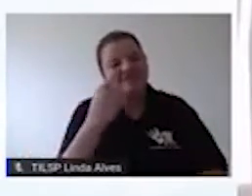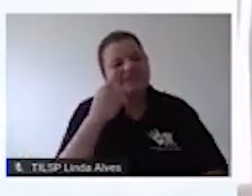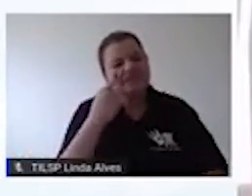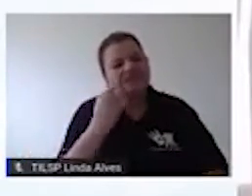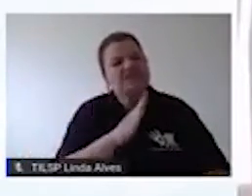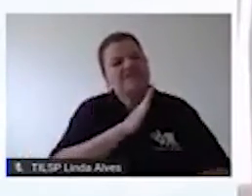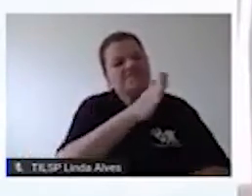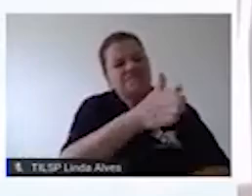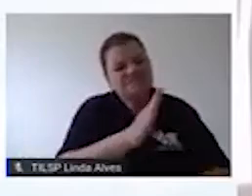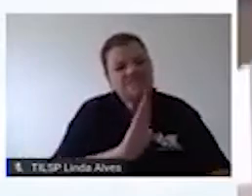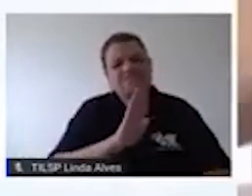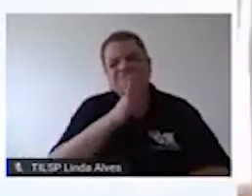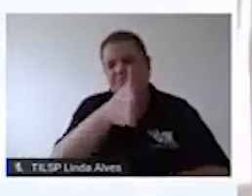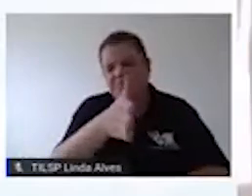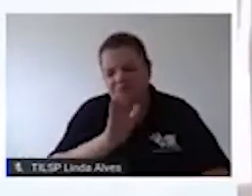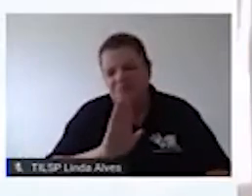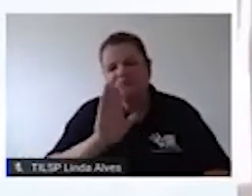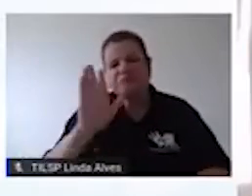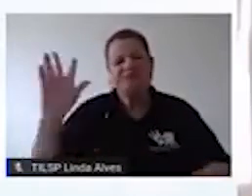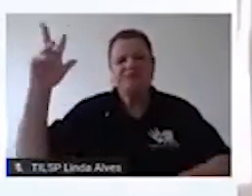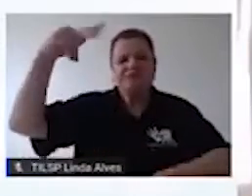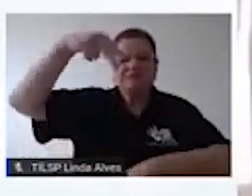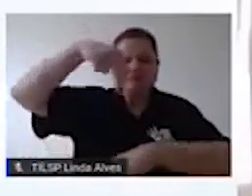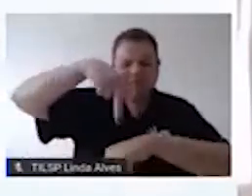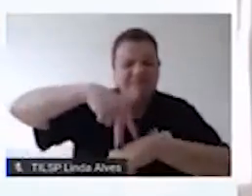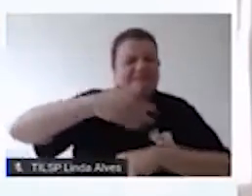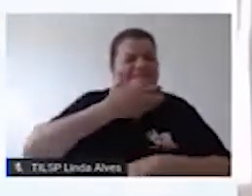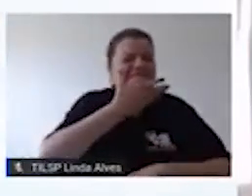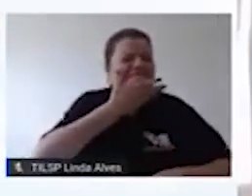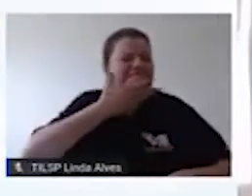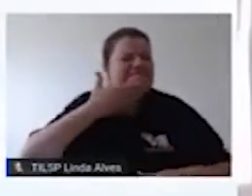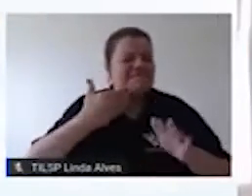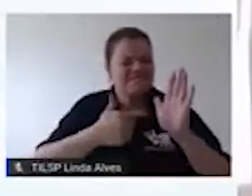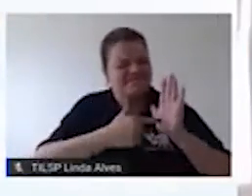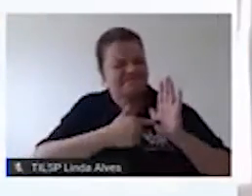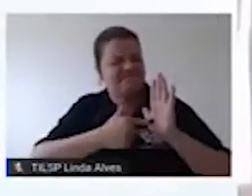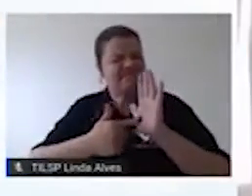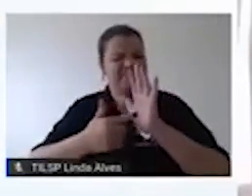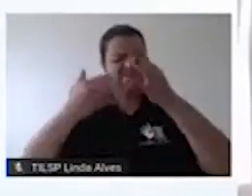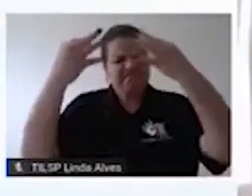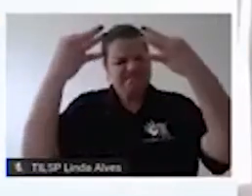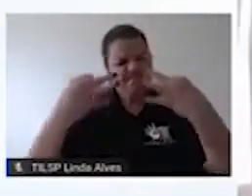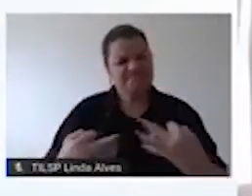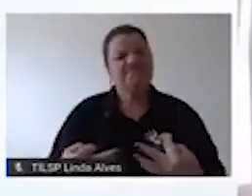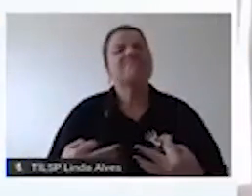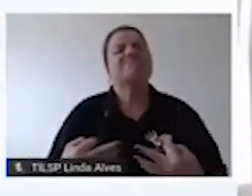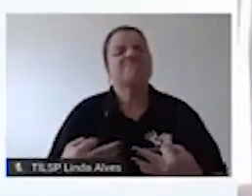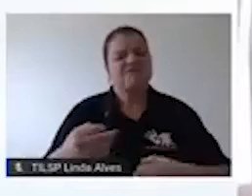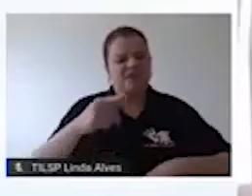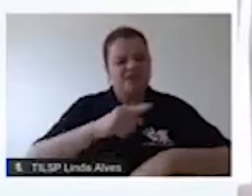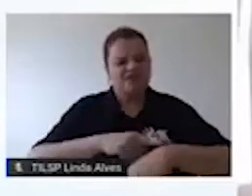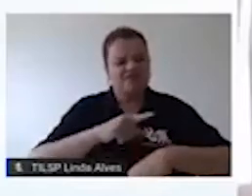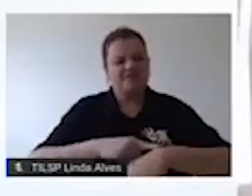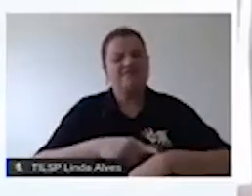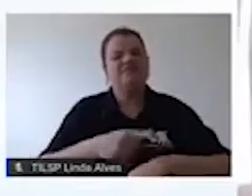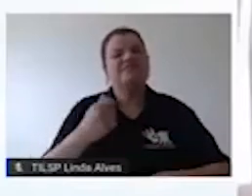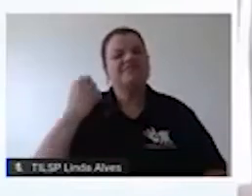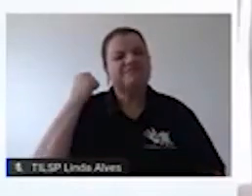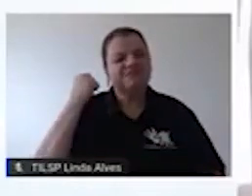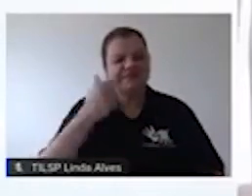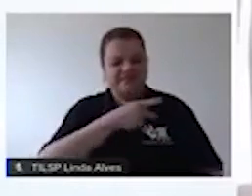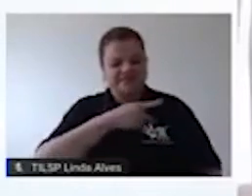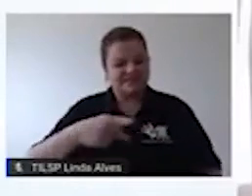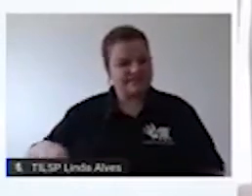você vai nos representar, você sempre nos representa à altura. Por um bom tempo, esteve lá como presidente